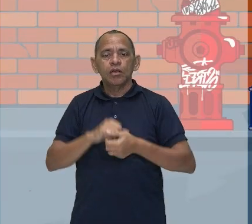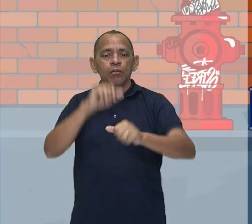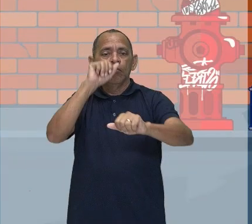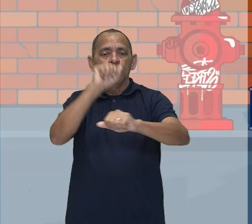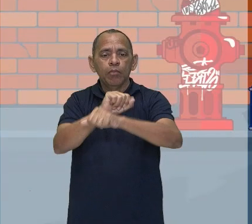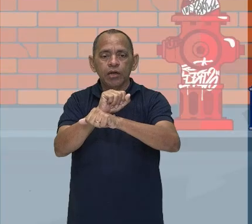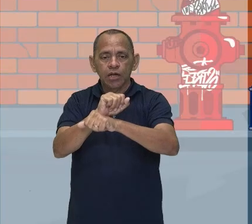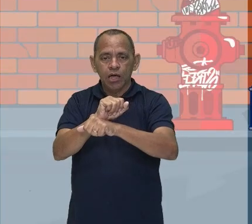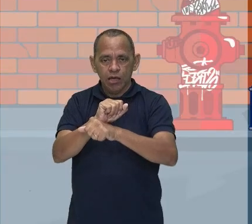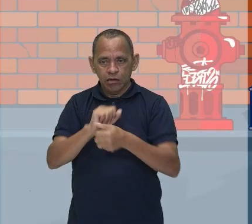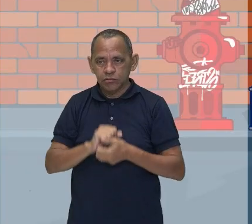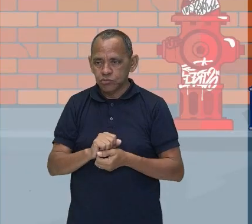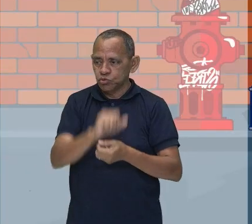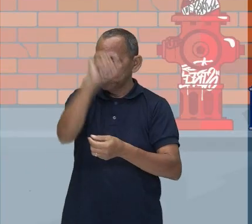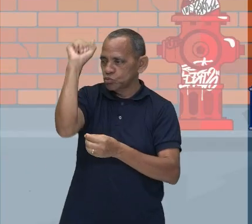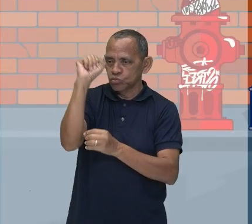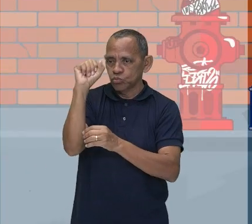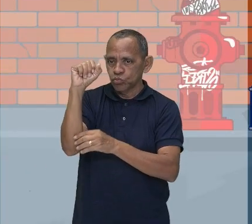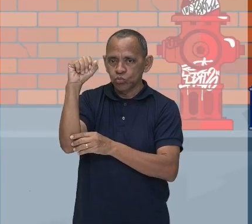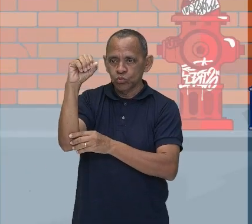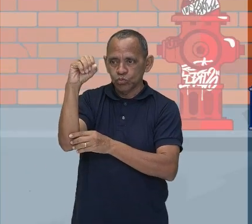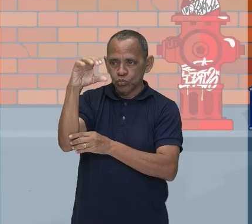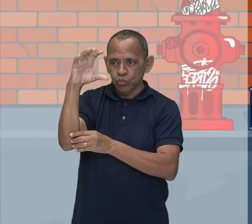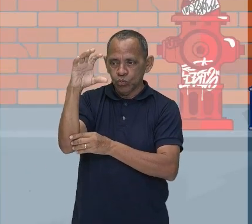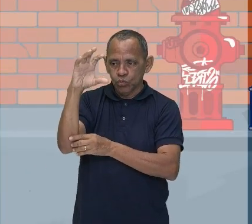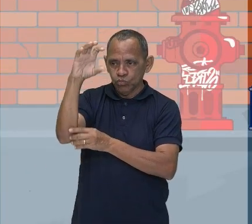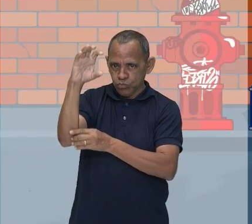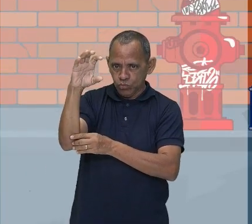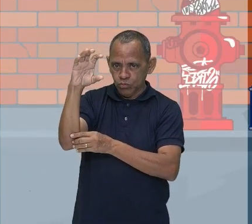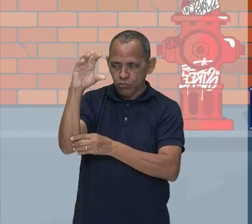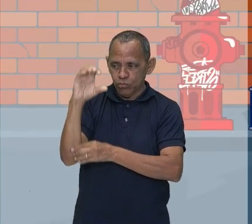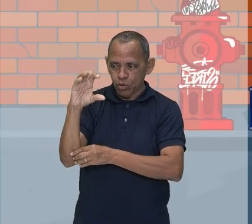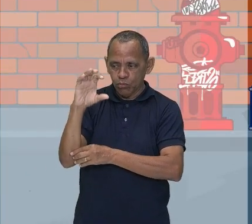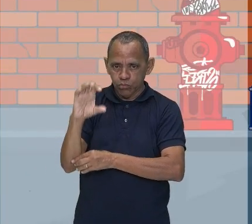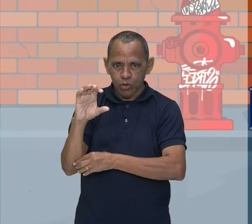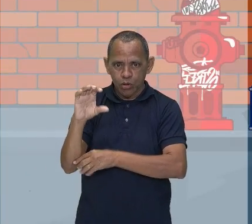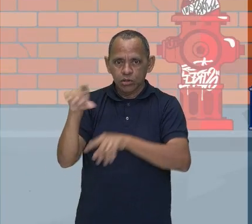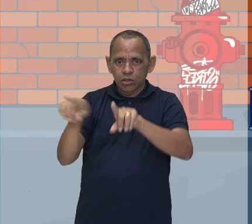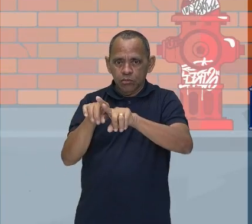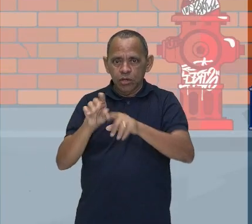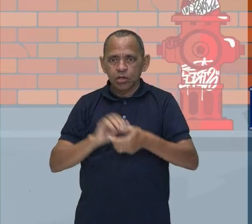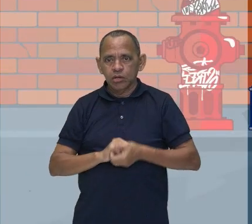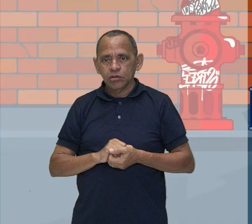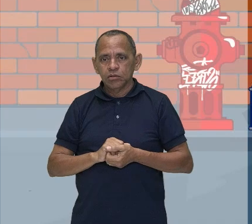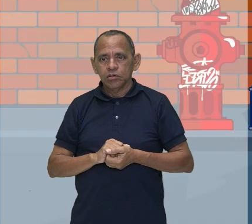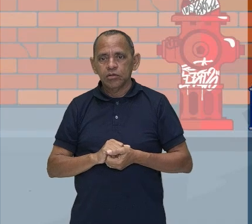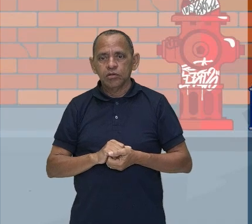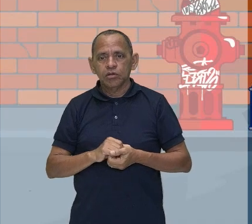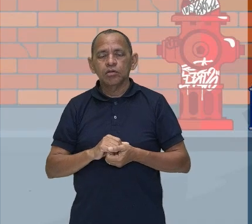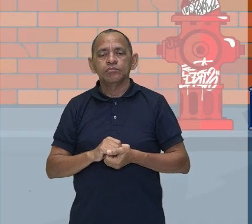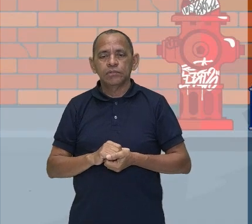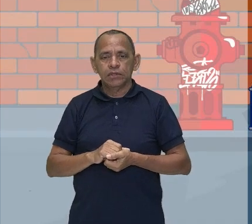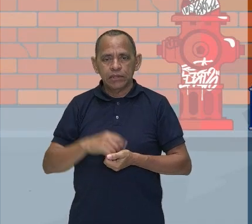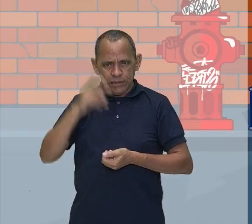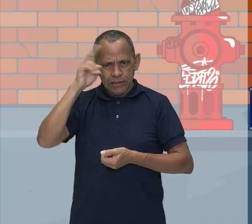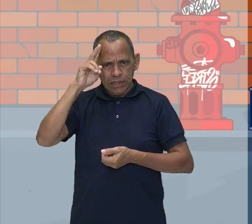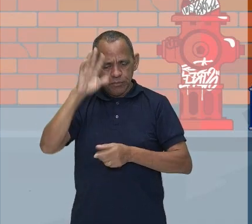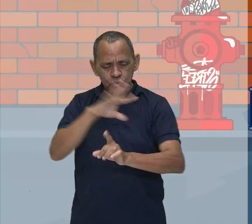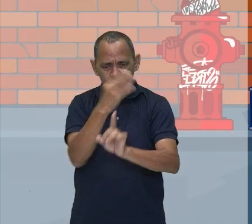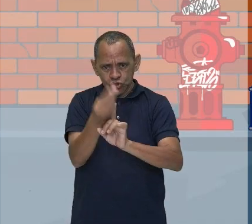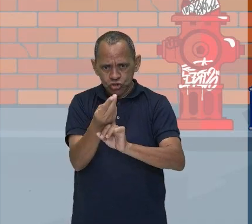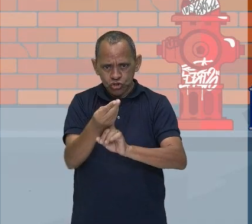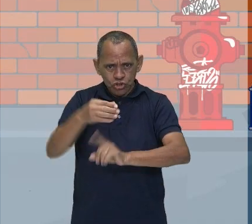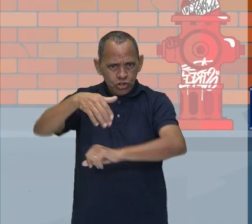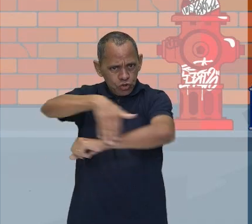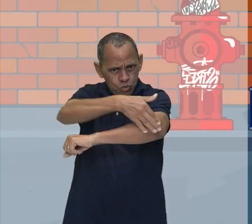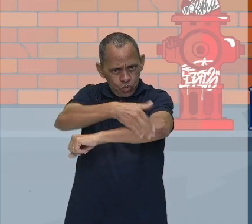ter, né, se deparar com situações assim, certo? Artistas, vamos botar assim, artistas de rua, mas muitas das vezes quando a gente vai